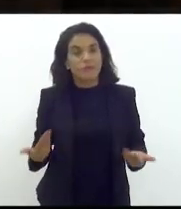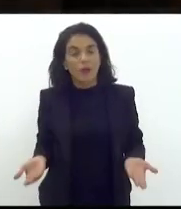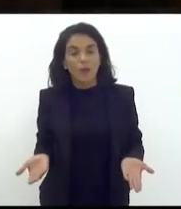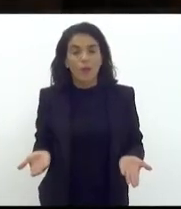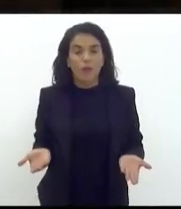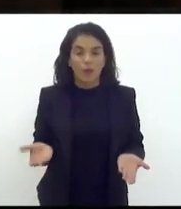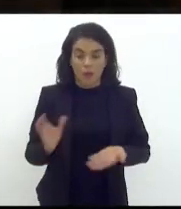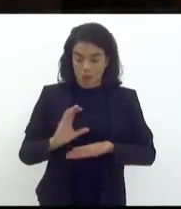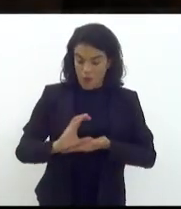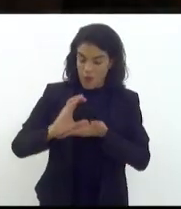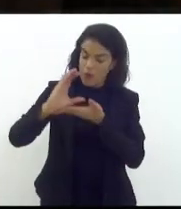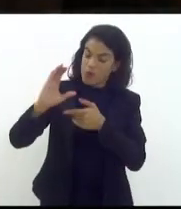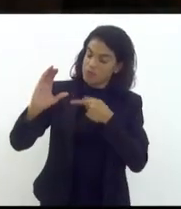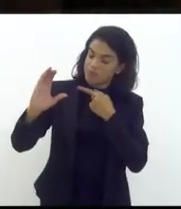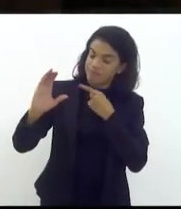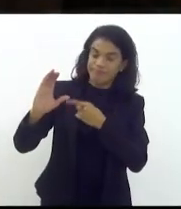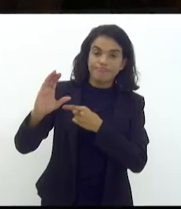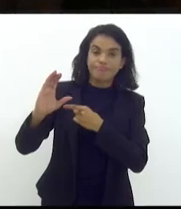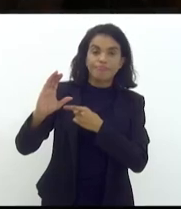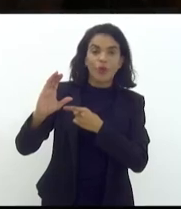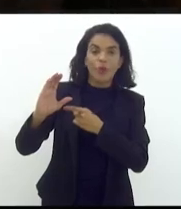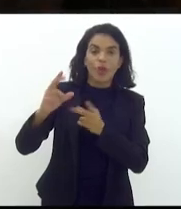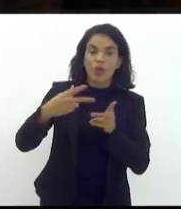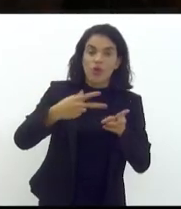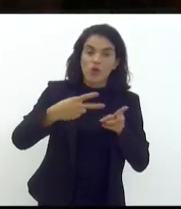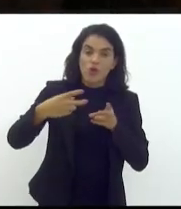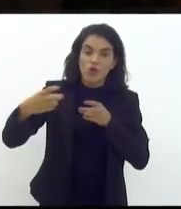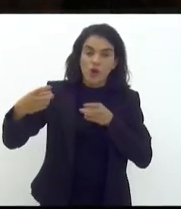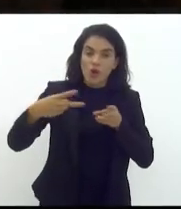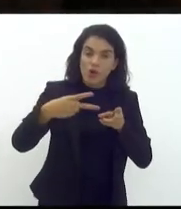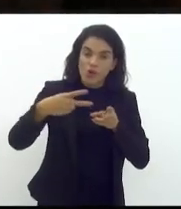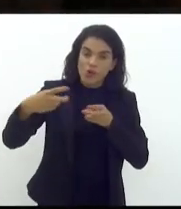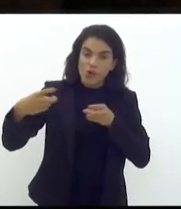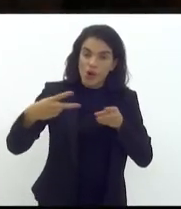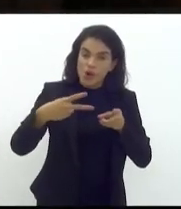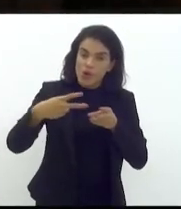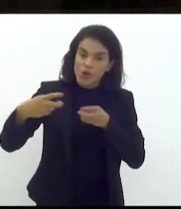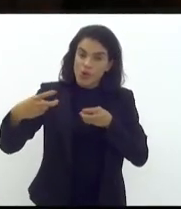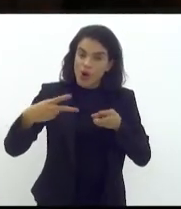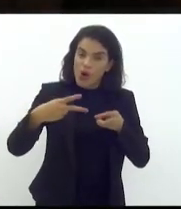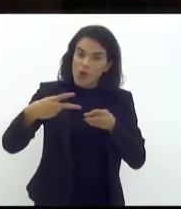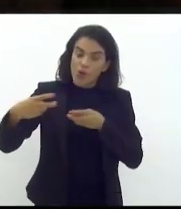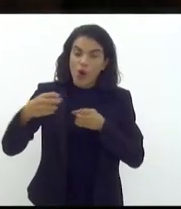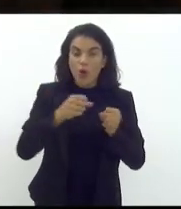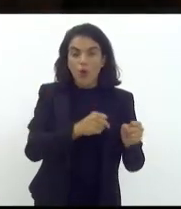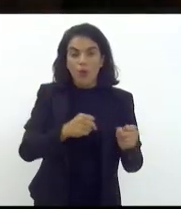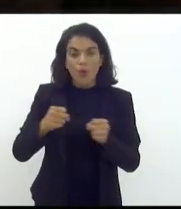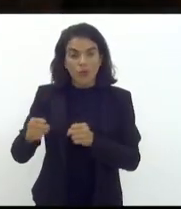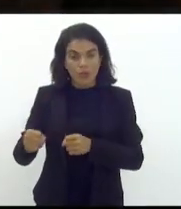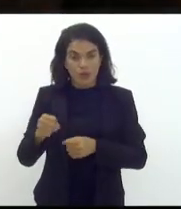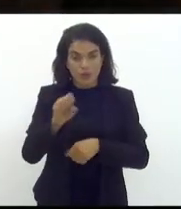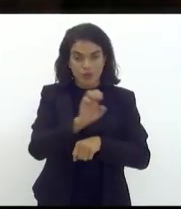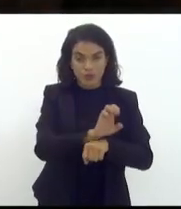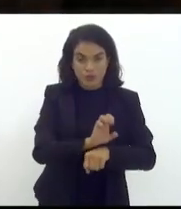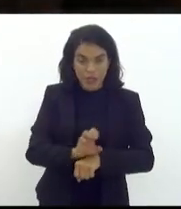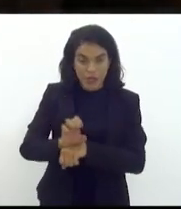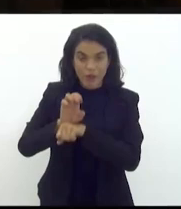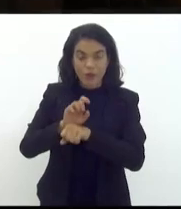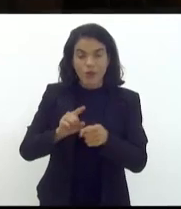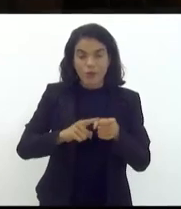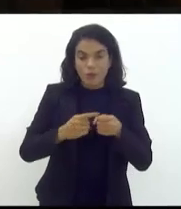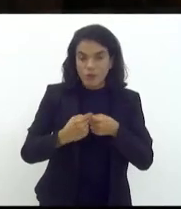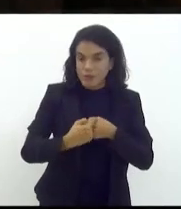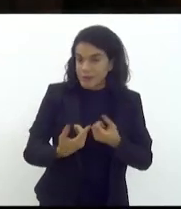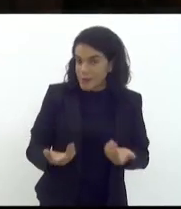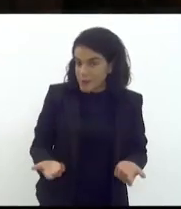esse conselho federativo usurpa o poder de Estados e